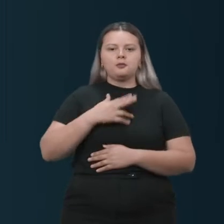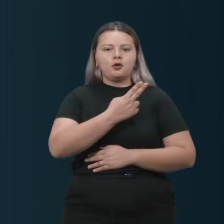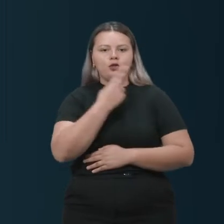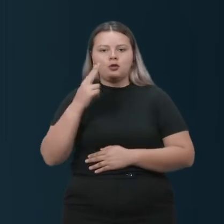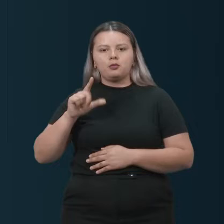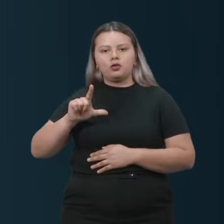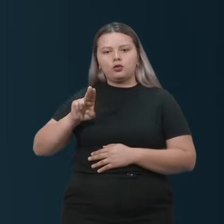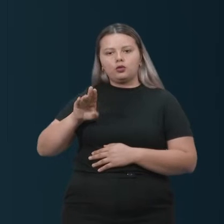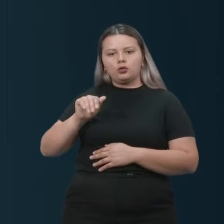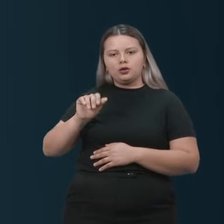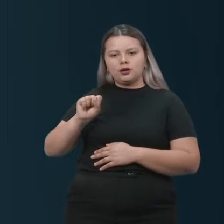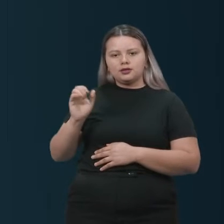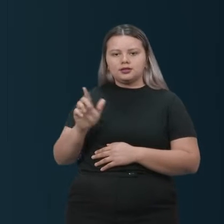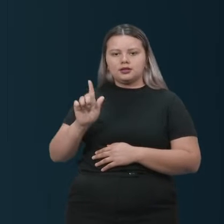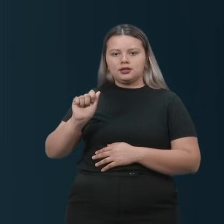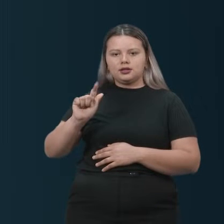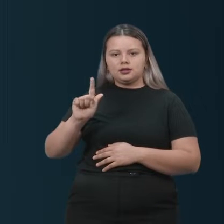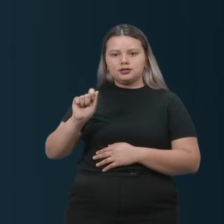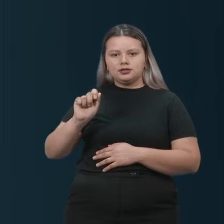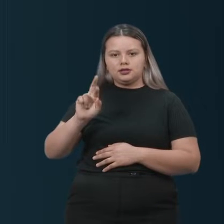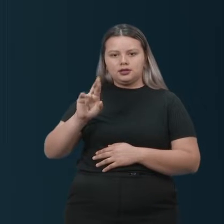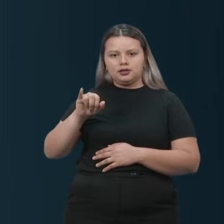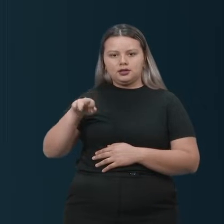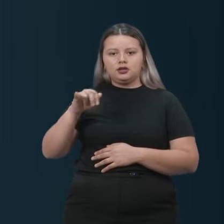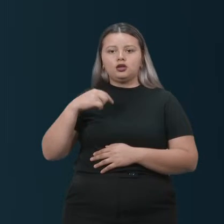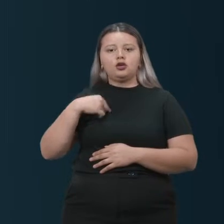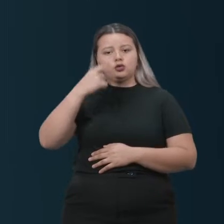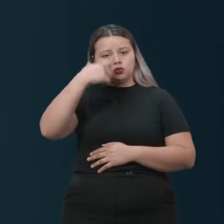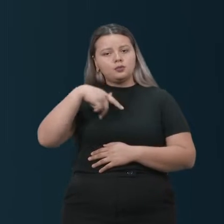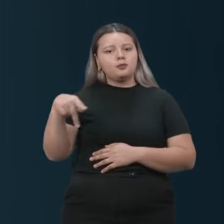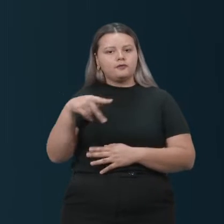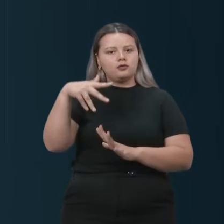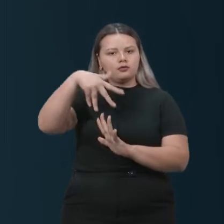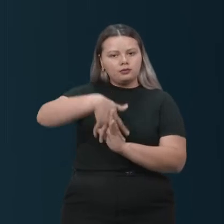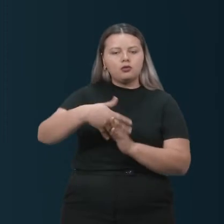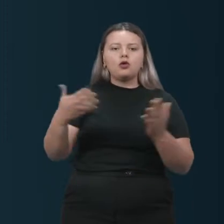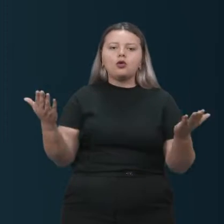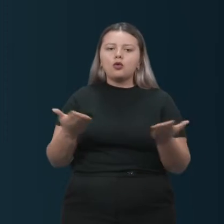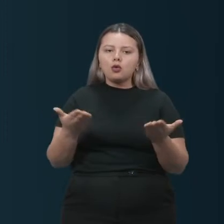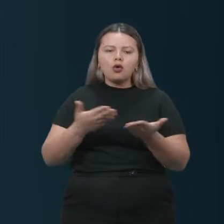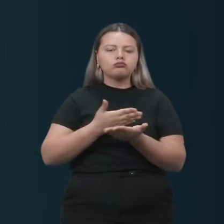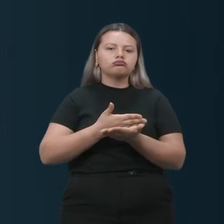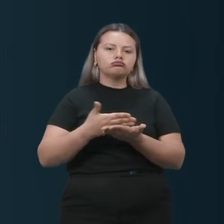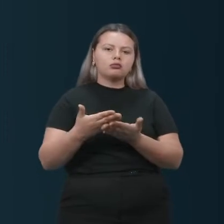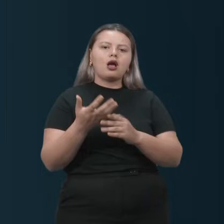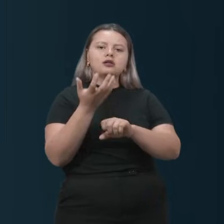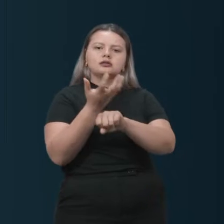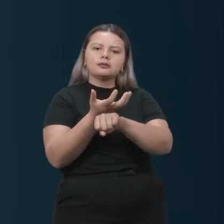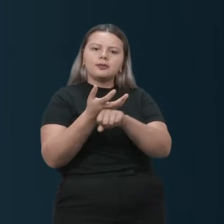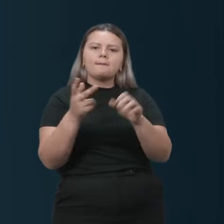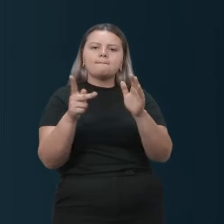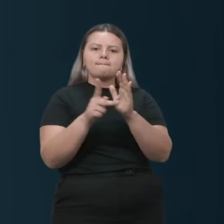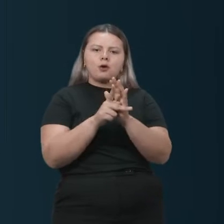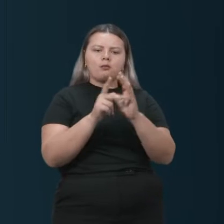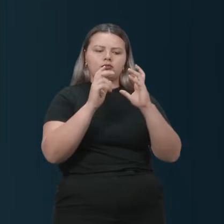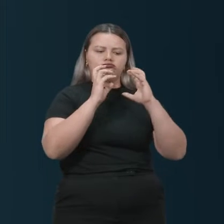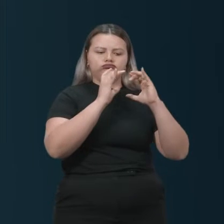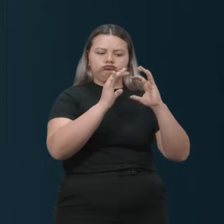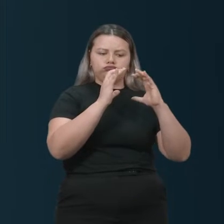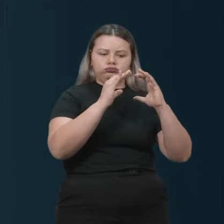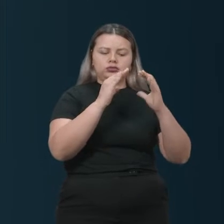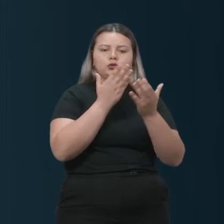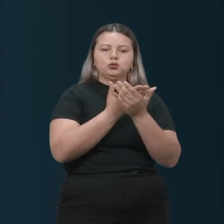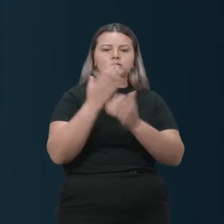Olá, meu nome é Lucas Gazzarini, eu sou professor da UFMS e hoje a gente vai dar início à disciplina de Neurociência